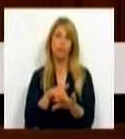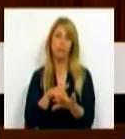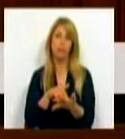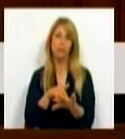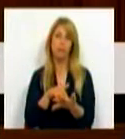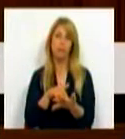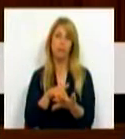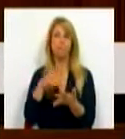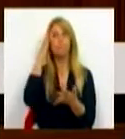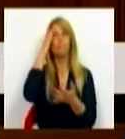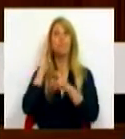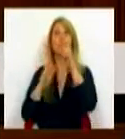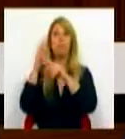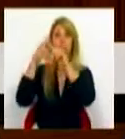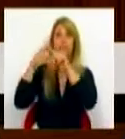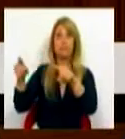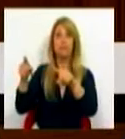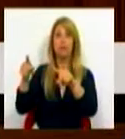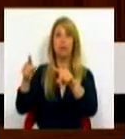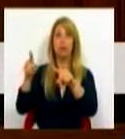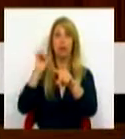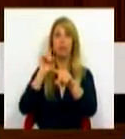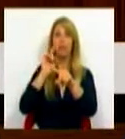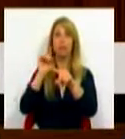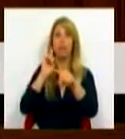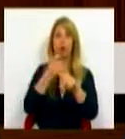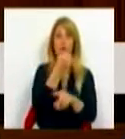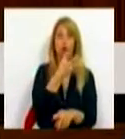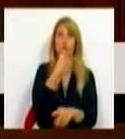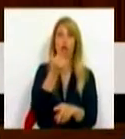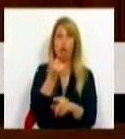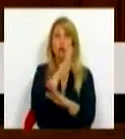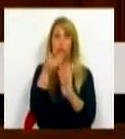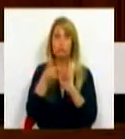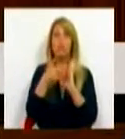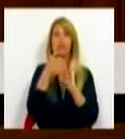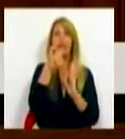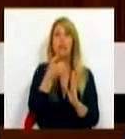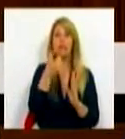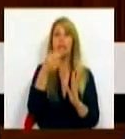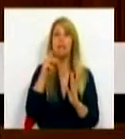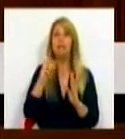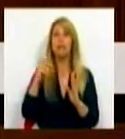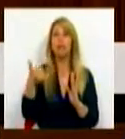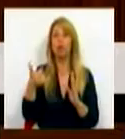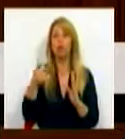a imparidade registada em dezembro de 2012 foi de 532.